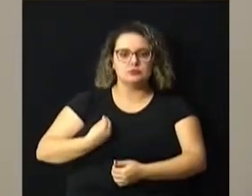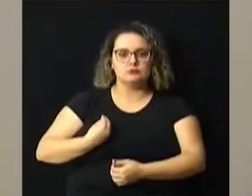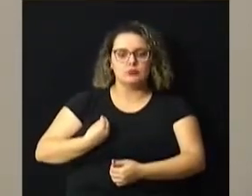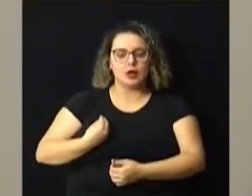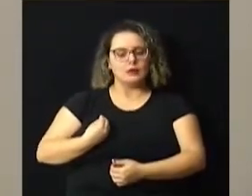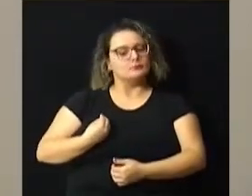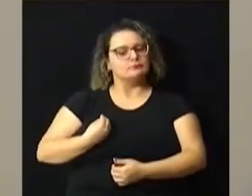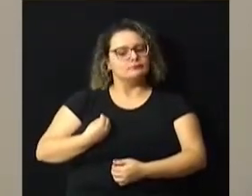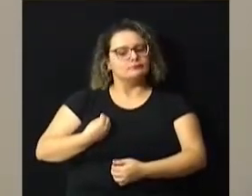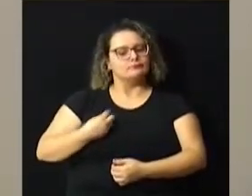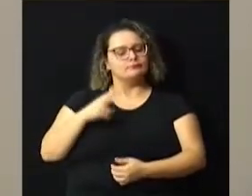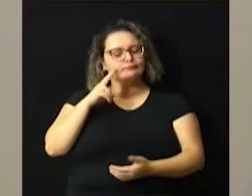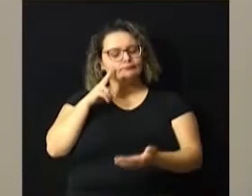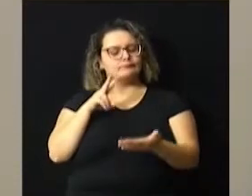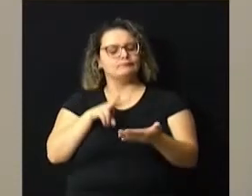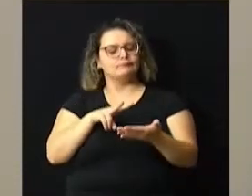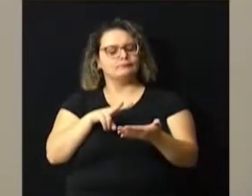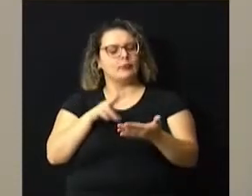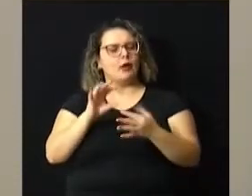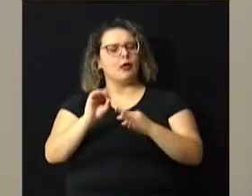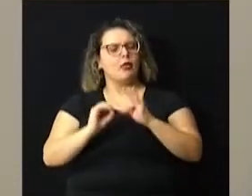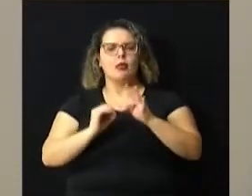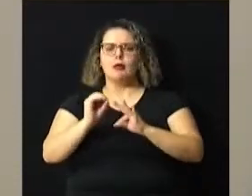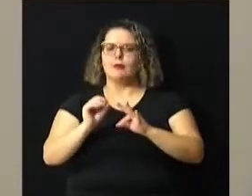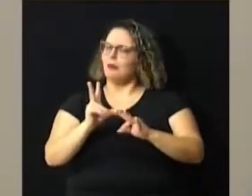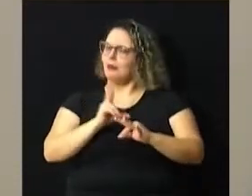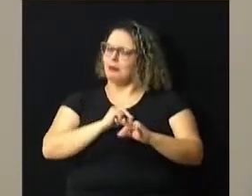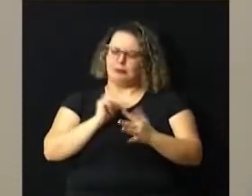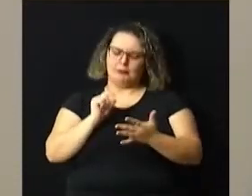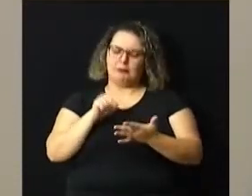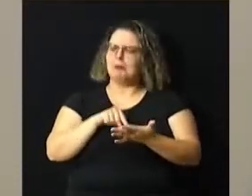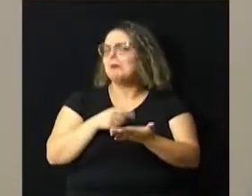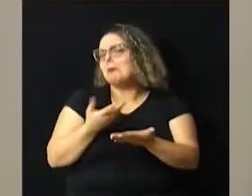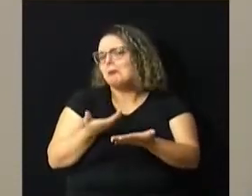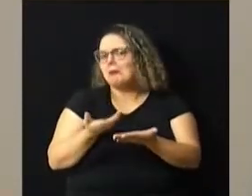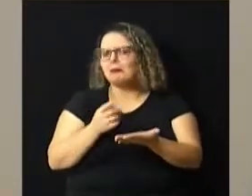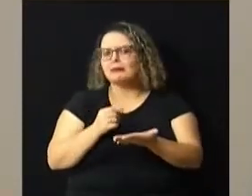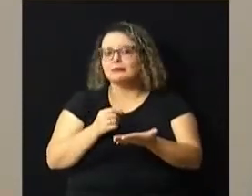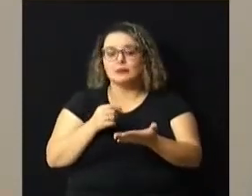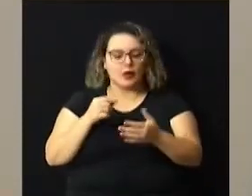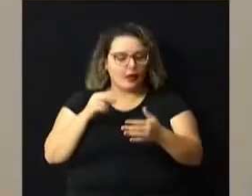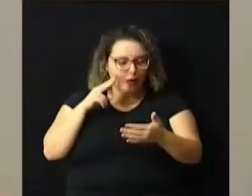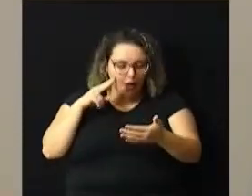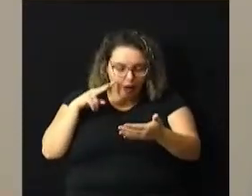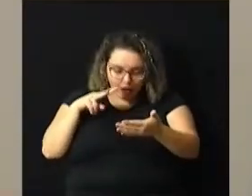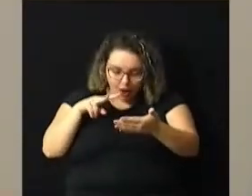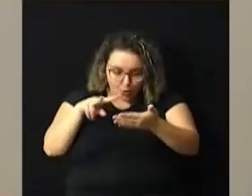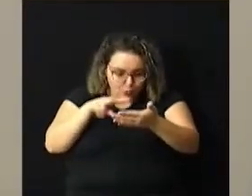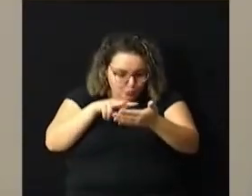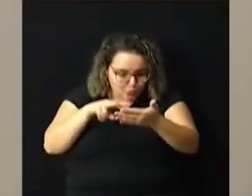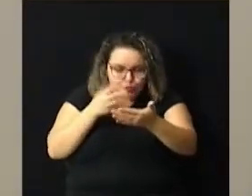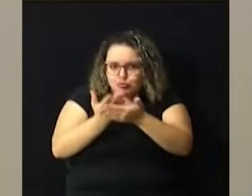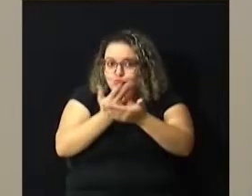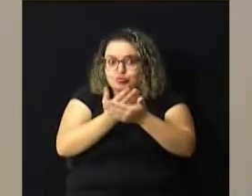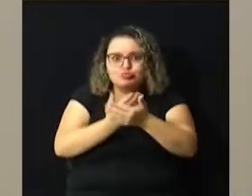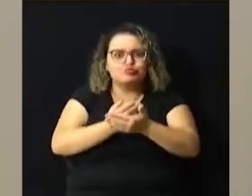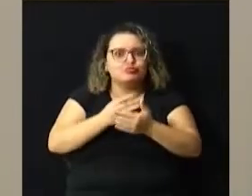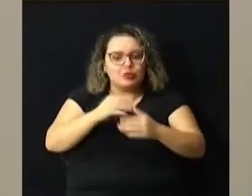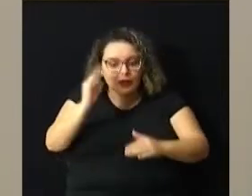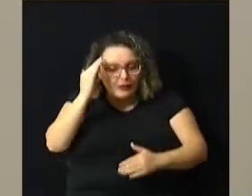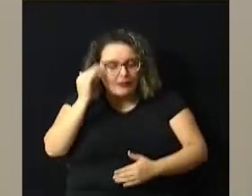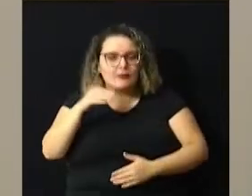eu me deparei com terapia ocupacional. Eu falei, nossa, o que é isso? E aí foi que eu mergulhei nesse mundo. Prestei vestibular e fui